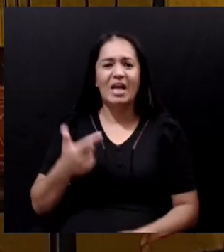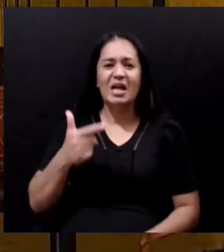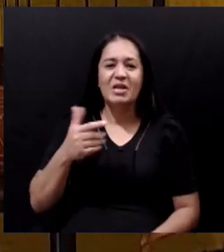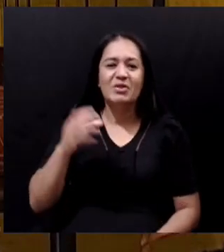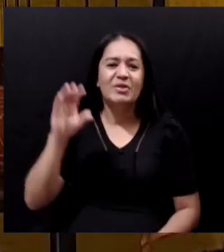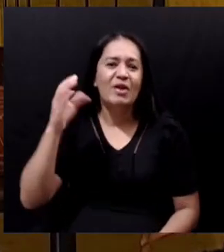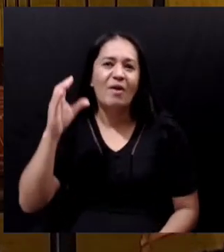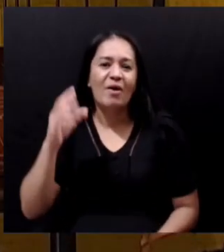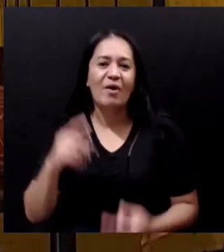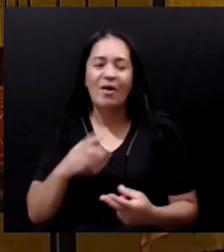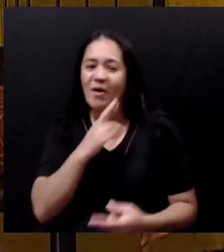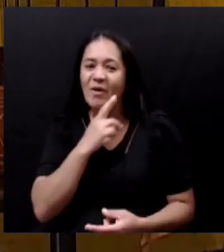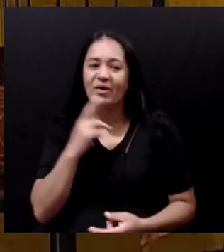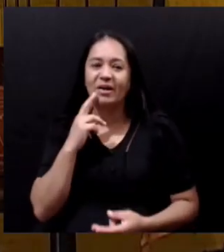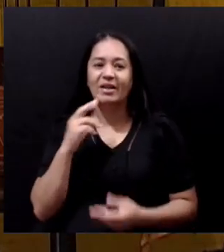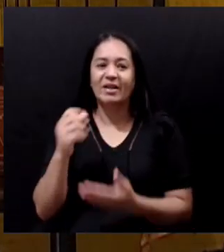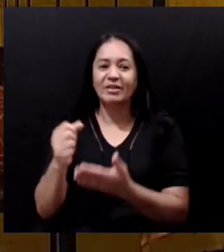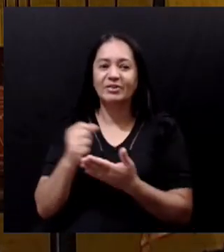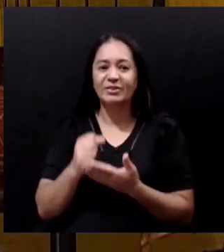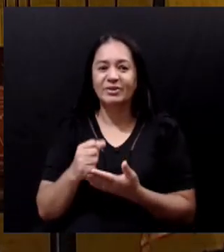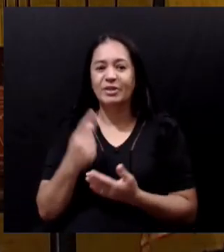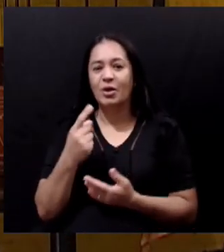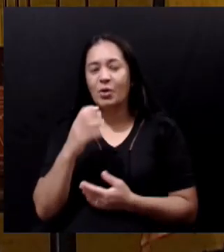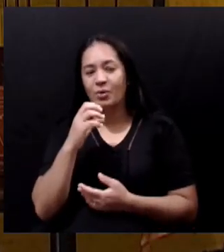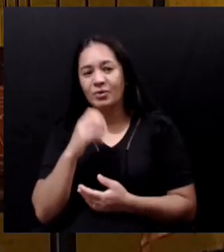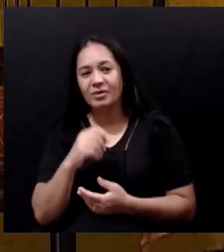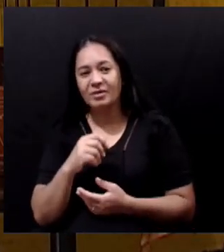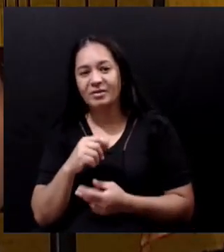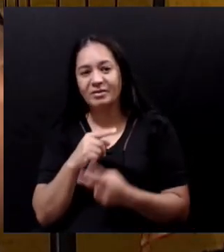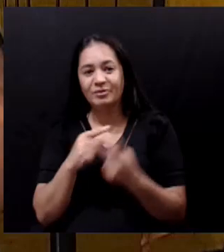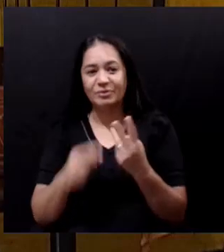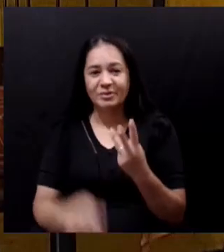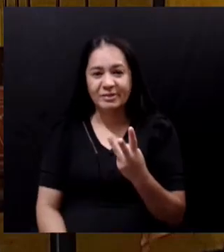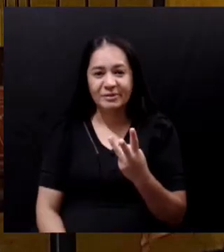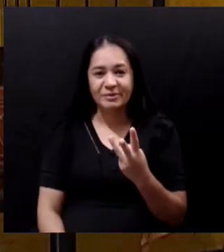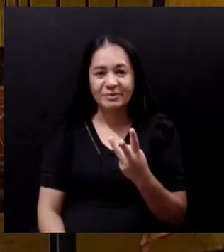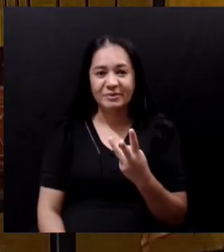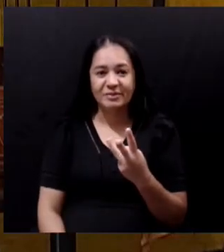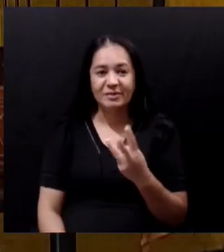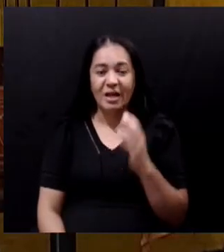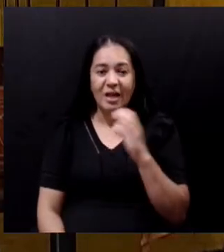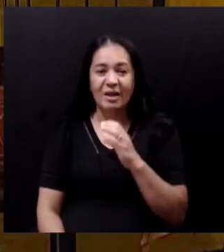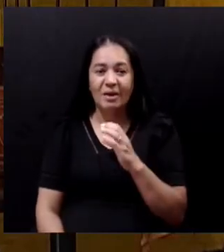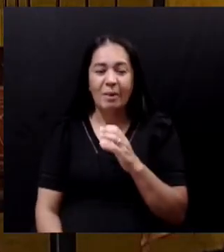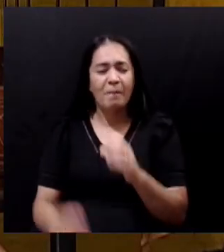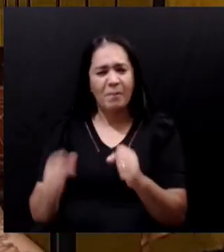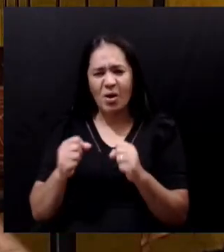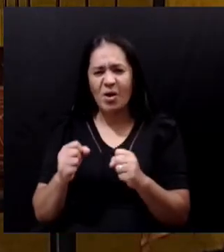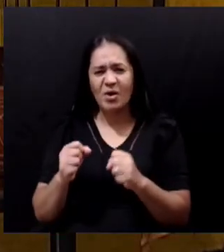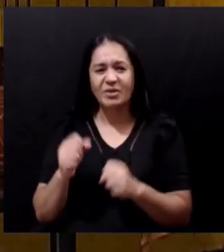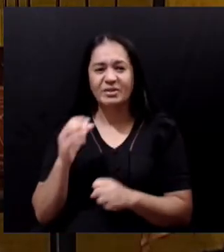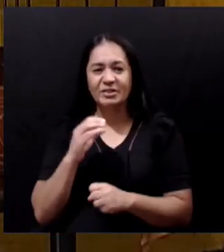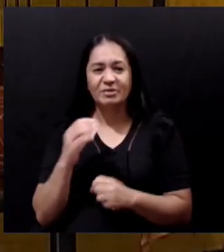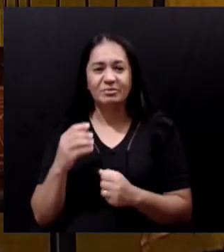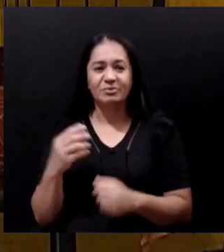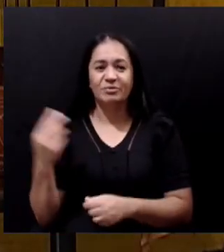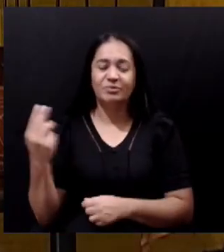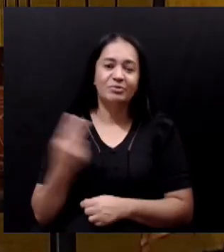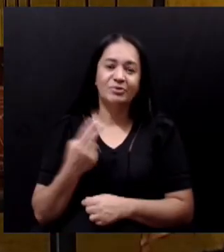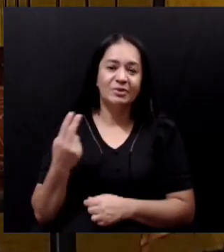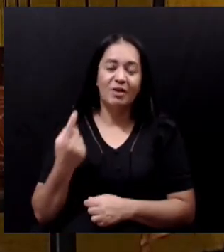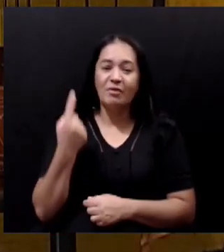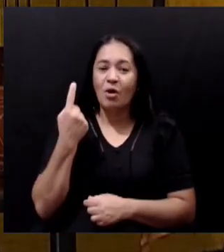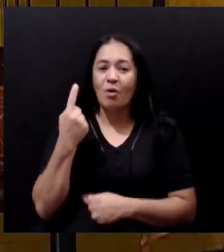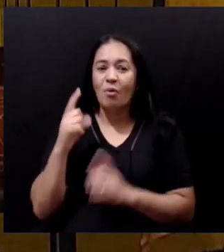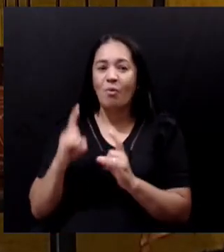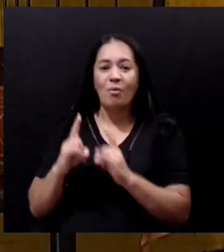trouxe, pelo menos um sabor. Aí a gente tinha 2, 3, às vezes tinha quente. Pode mandar quente mesmo, porque era um apartamento. Sim.